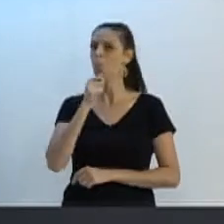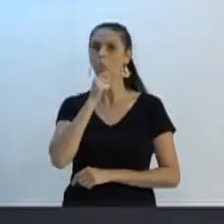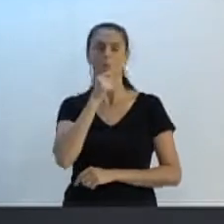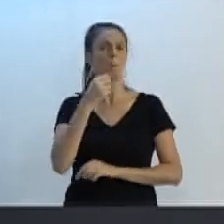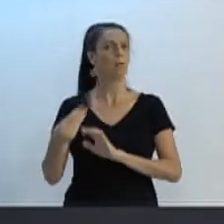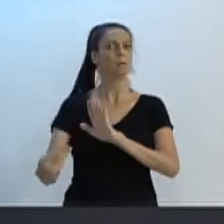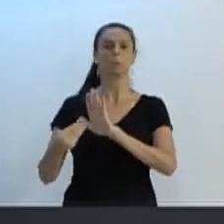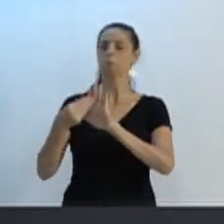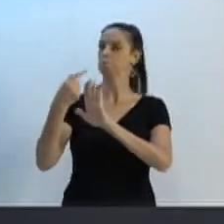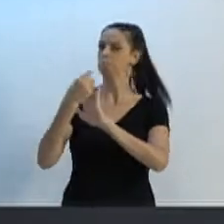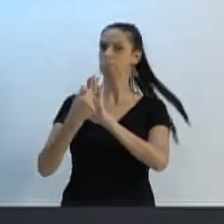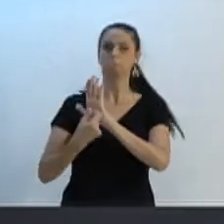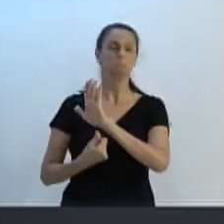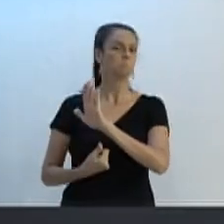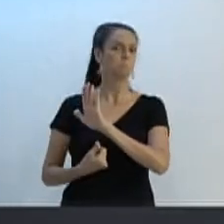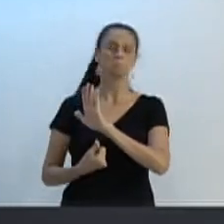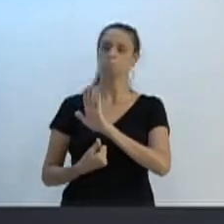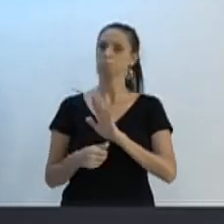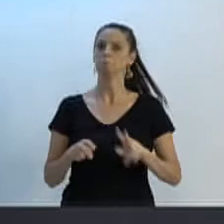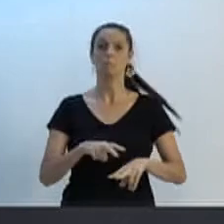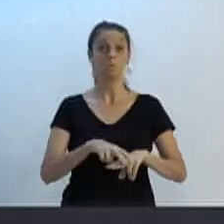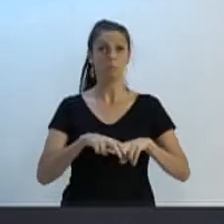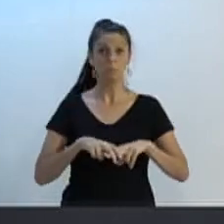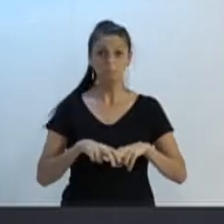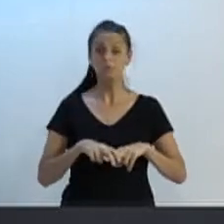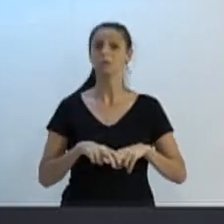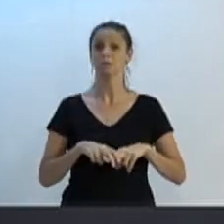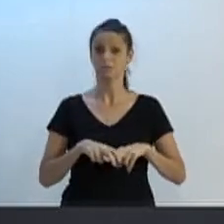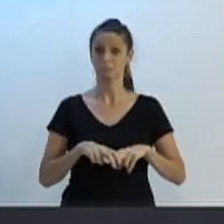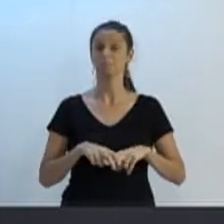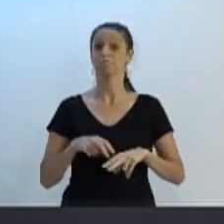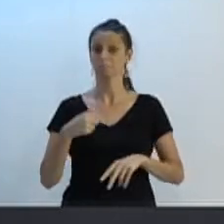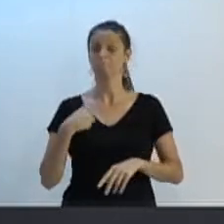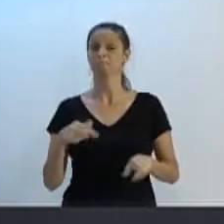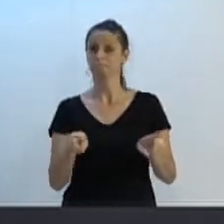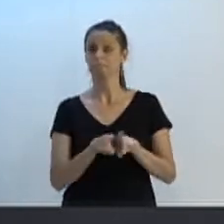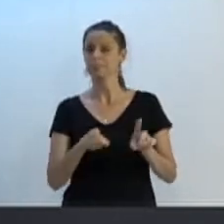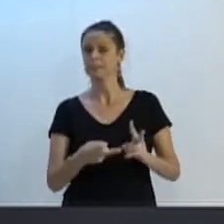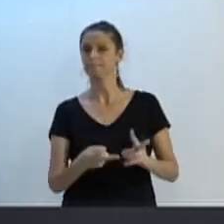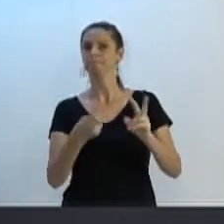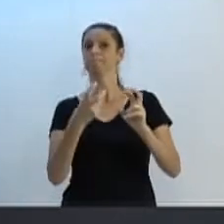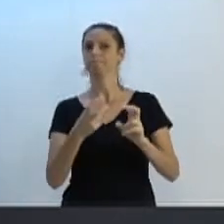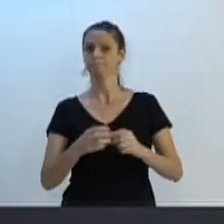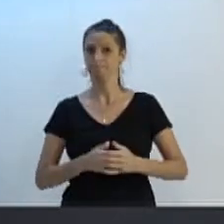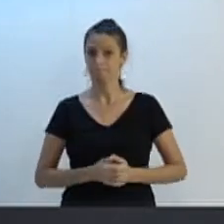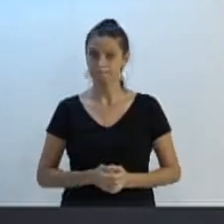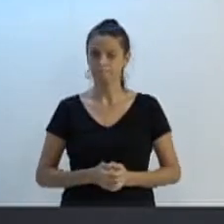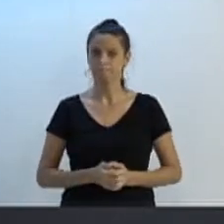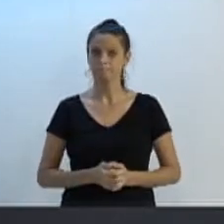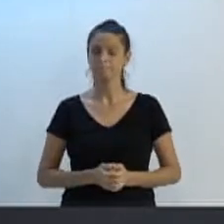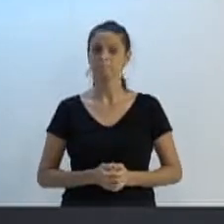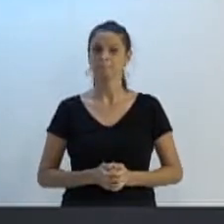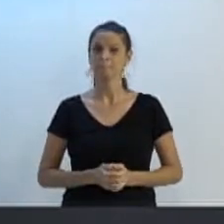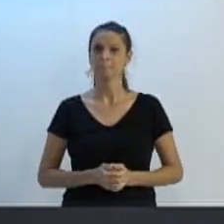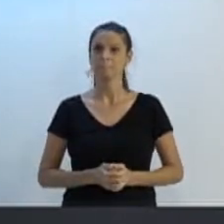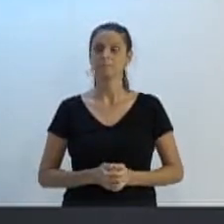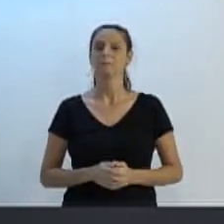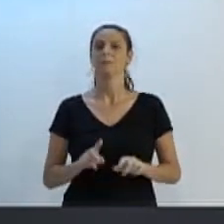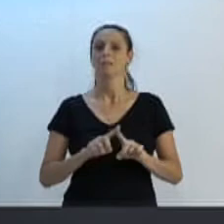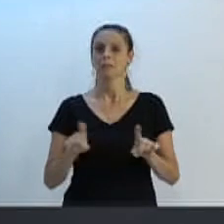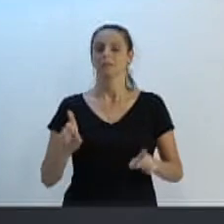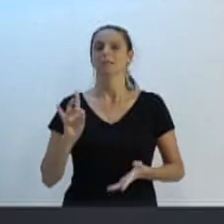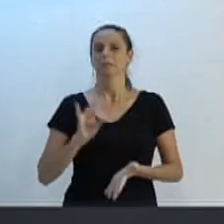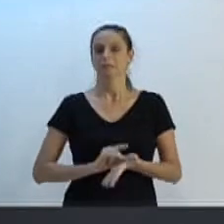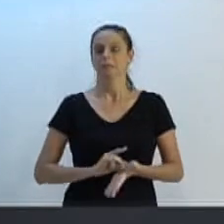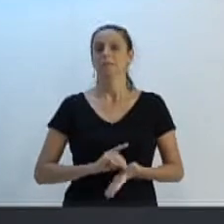ainda nos próximos dias então por isso também me chamou bastante atenção mas o que mais me chama atenção faltam